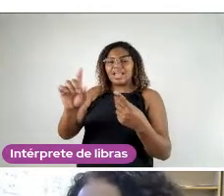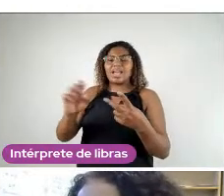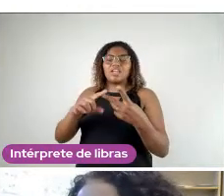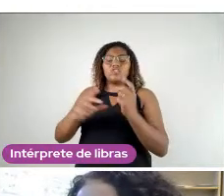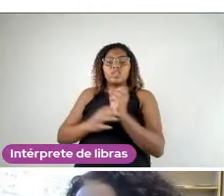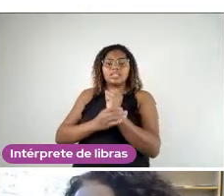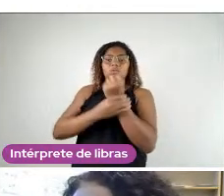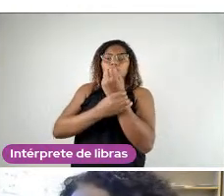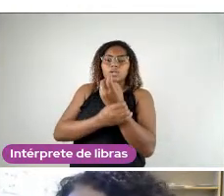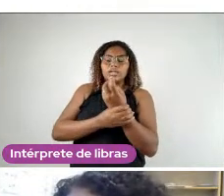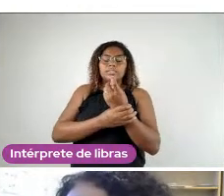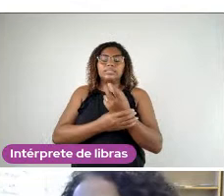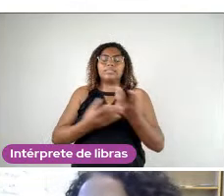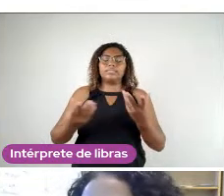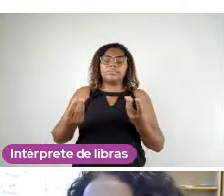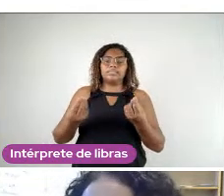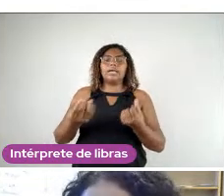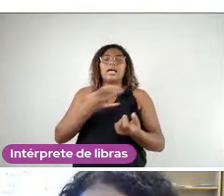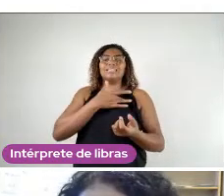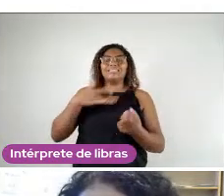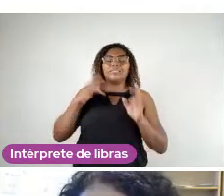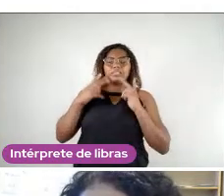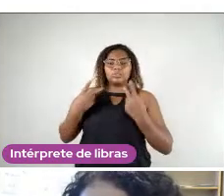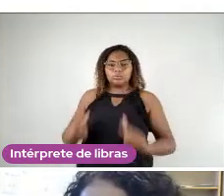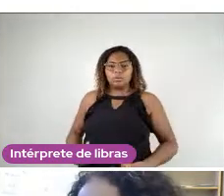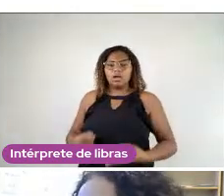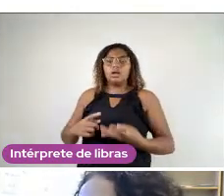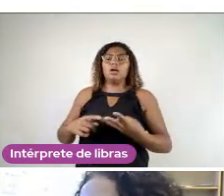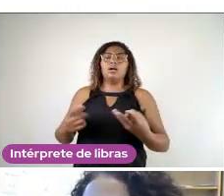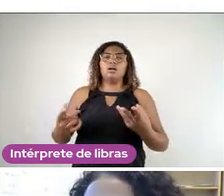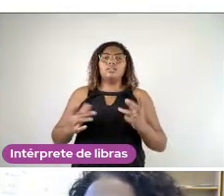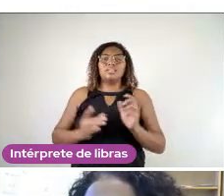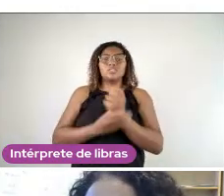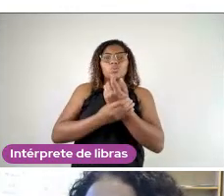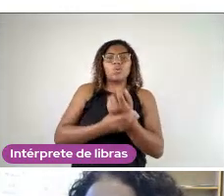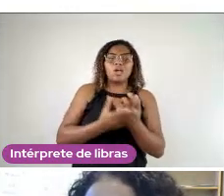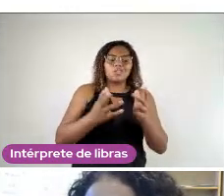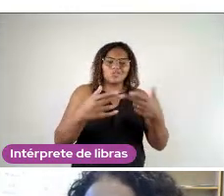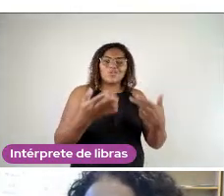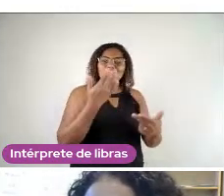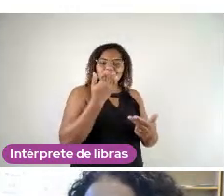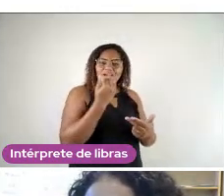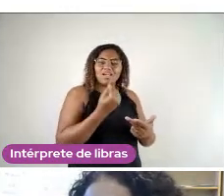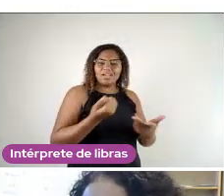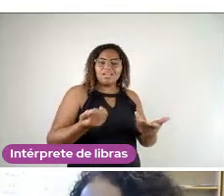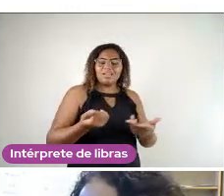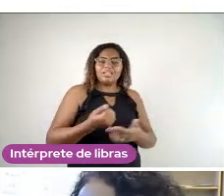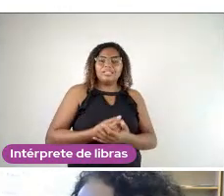né, saúde humana, segurança, né, de alimento,